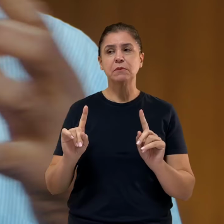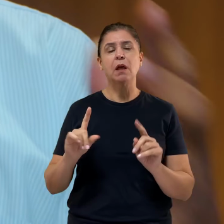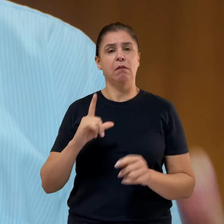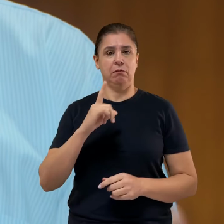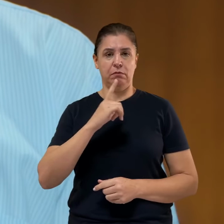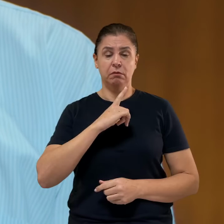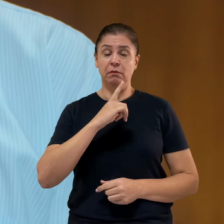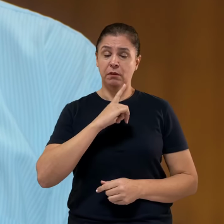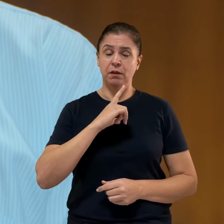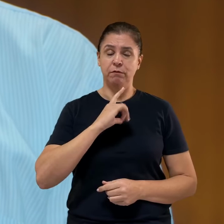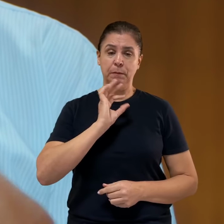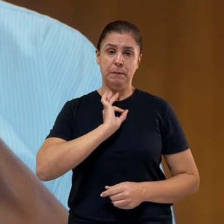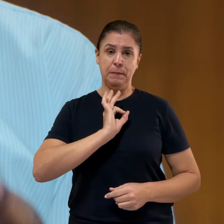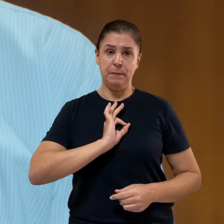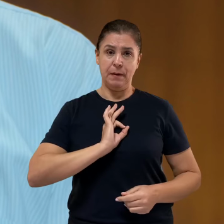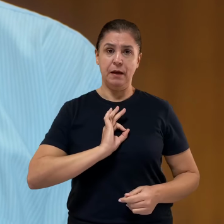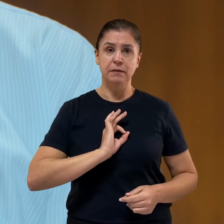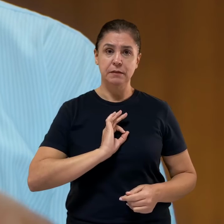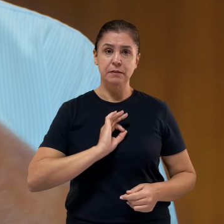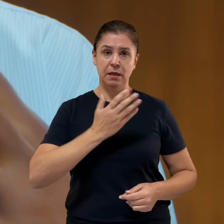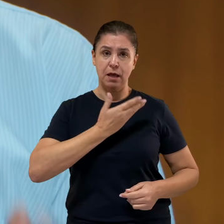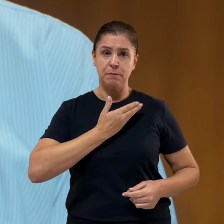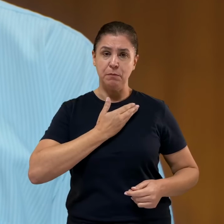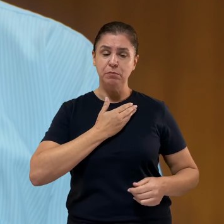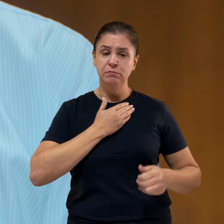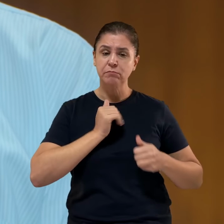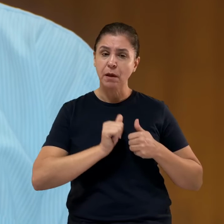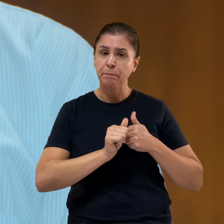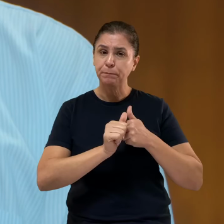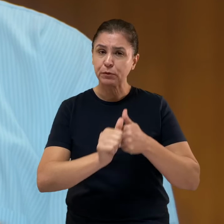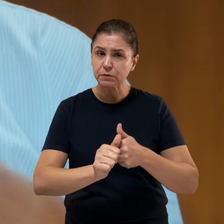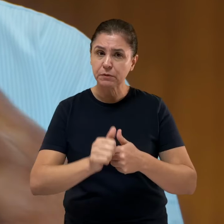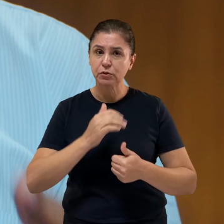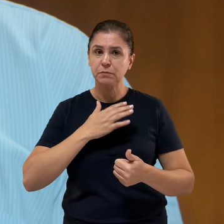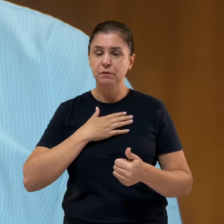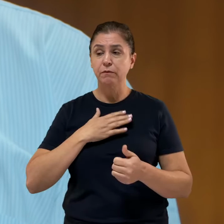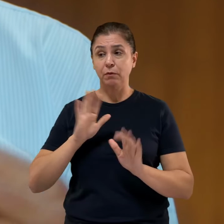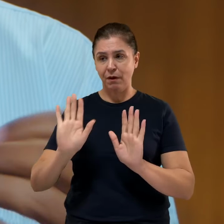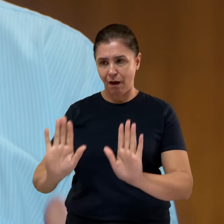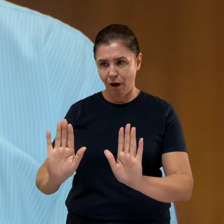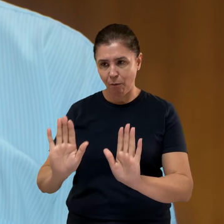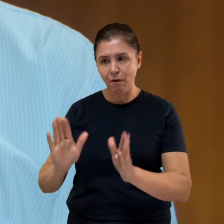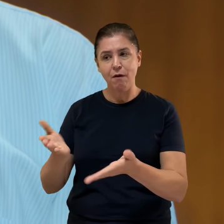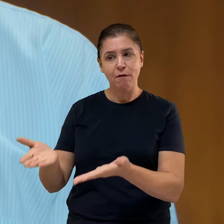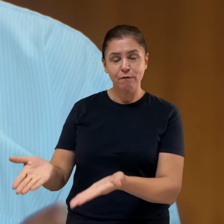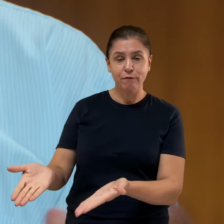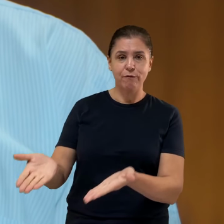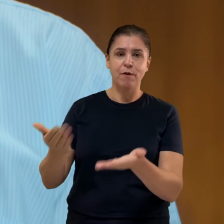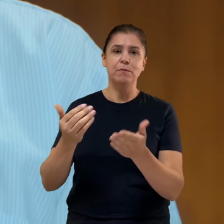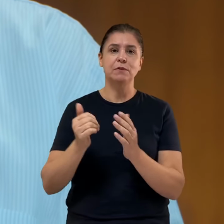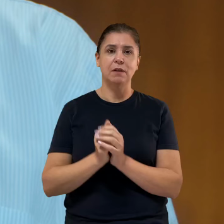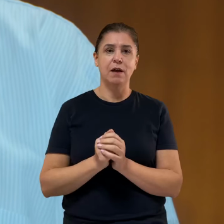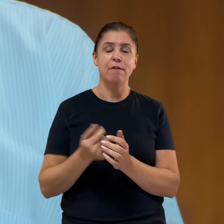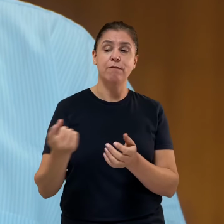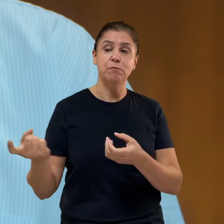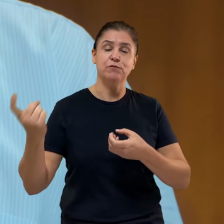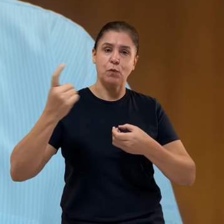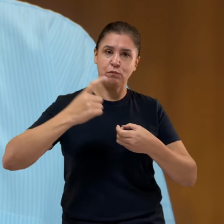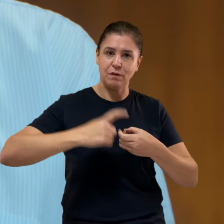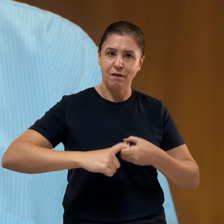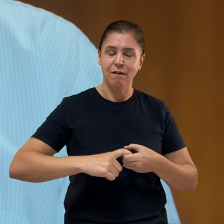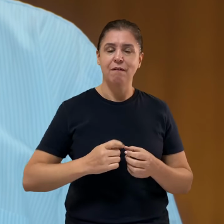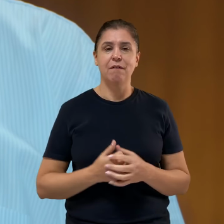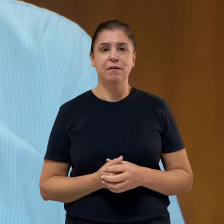Teve padres, amigos meus que se aproximaram e disseram vamos lá, vamos